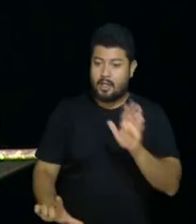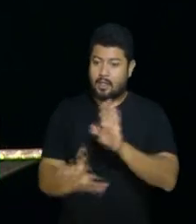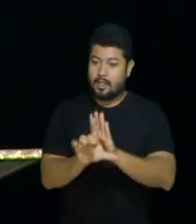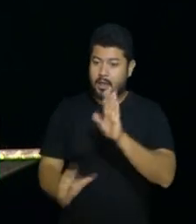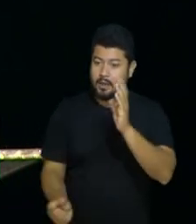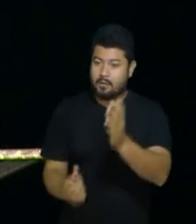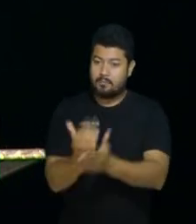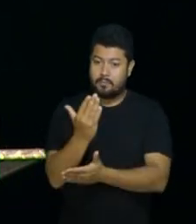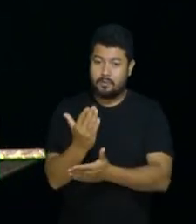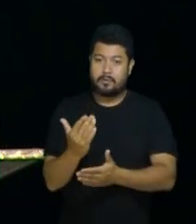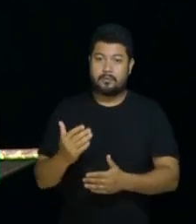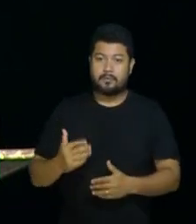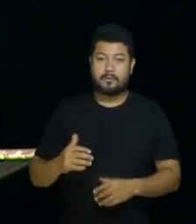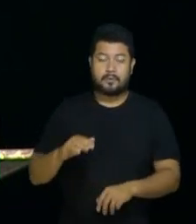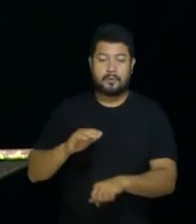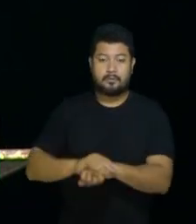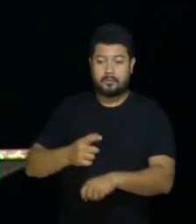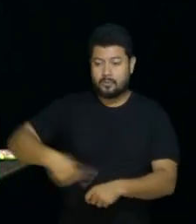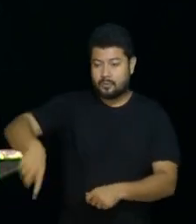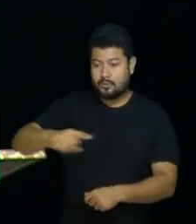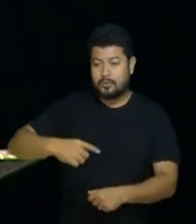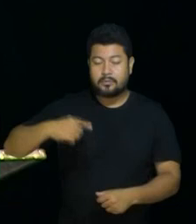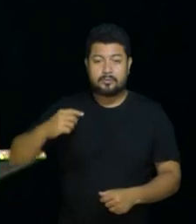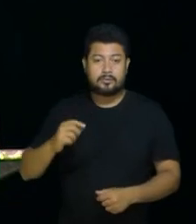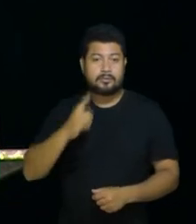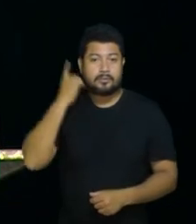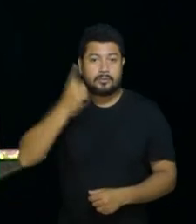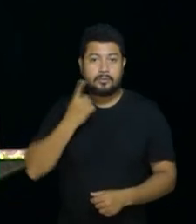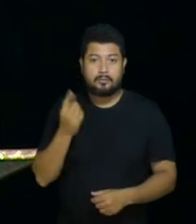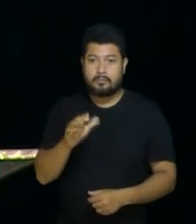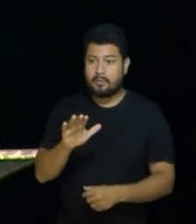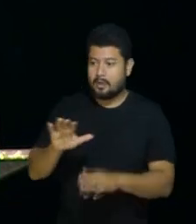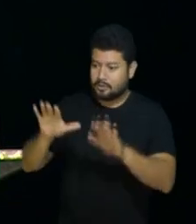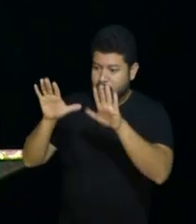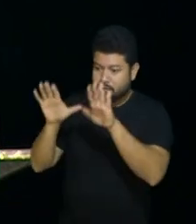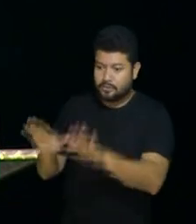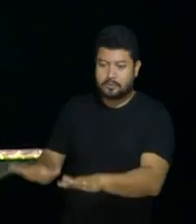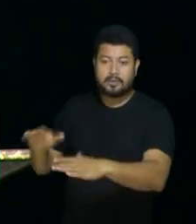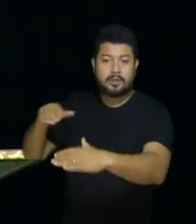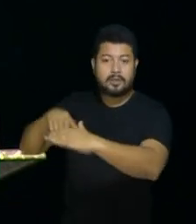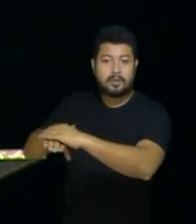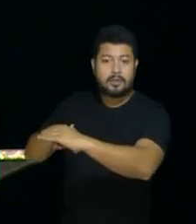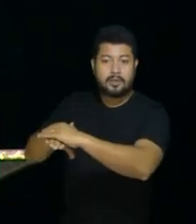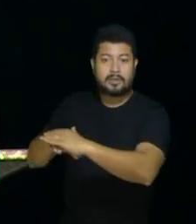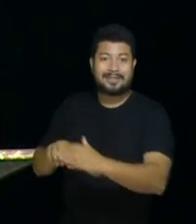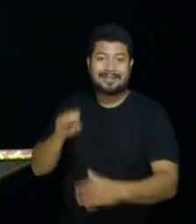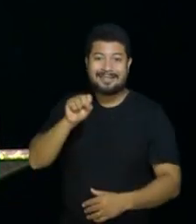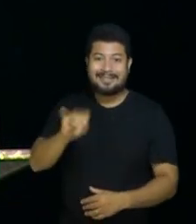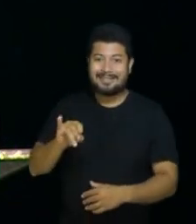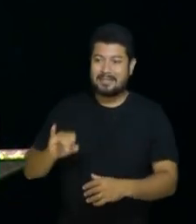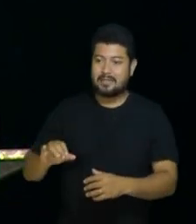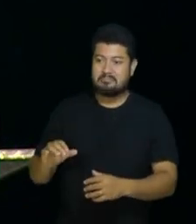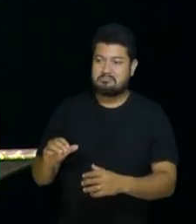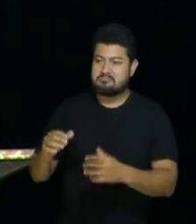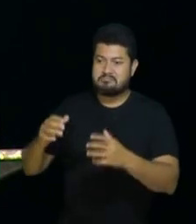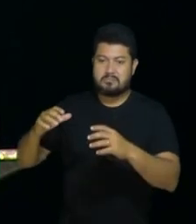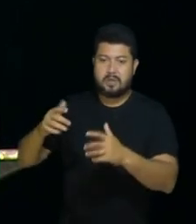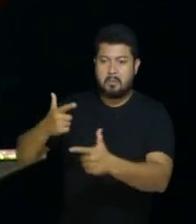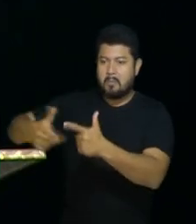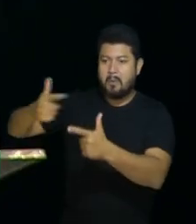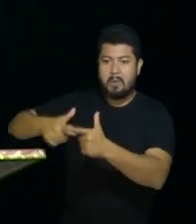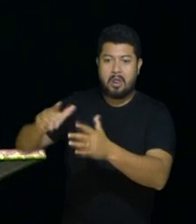nós parlamentares, mas que esse dinheiro fique lá. Se não tivermos naquele ano nenhum desastre, o dinheiro